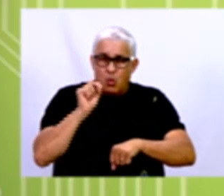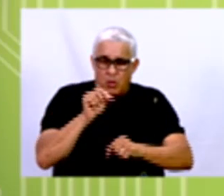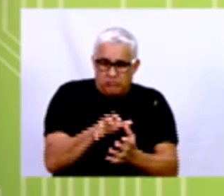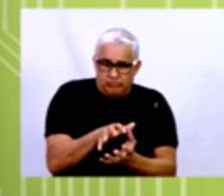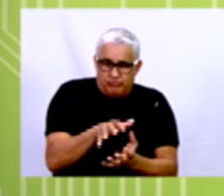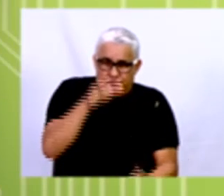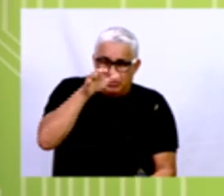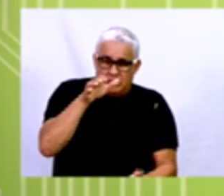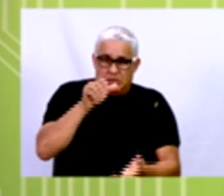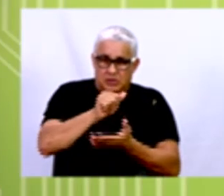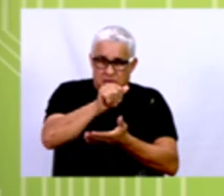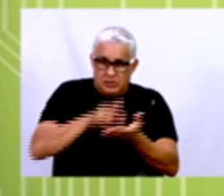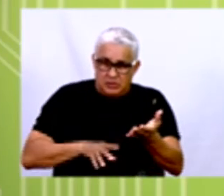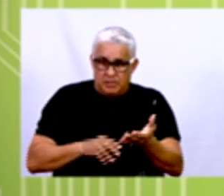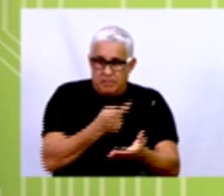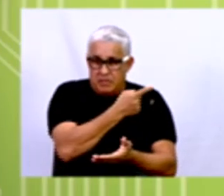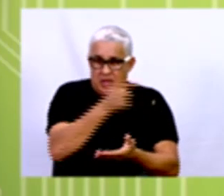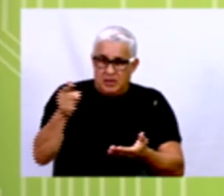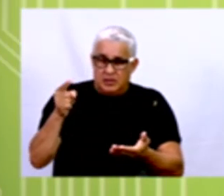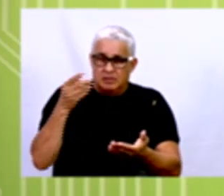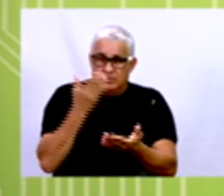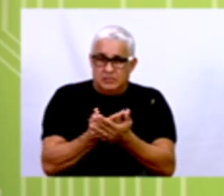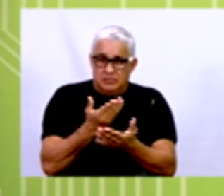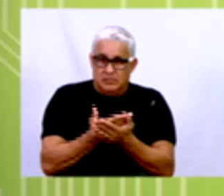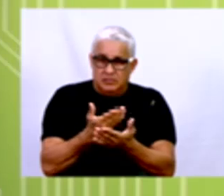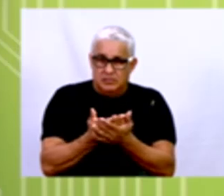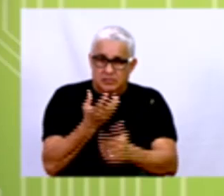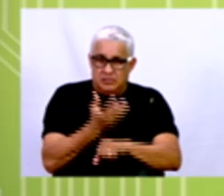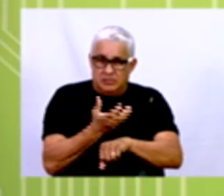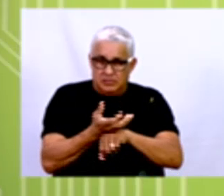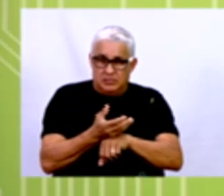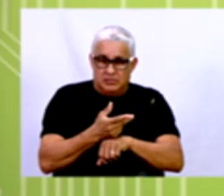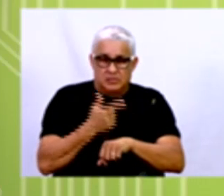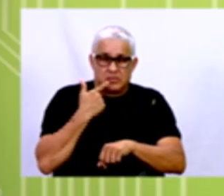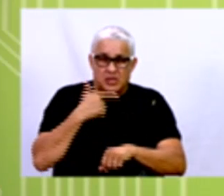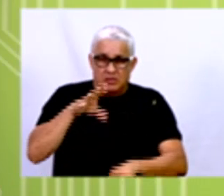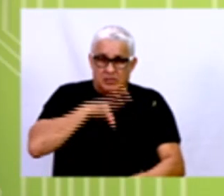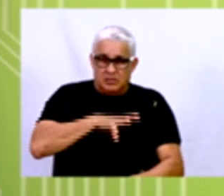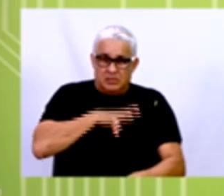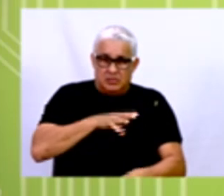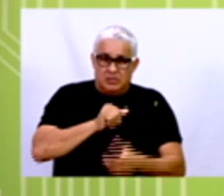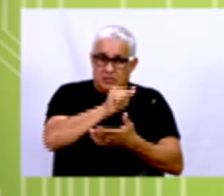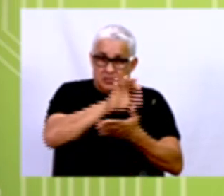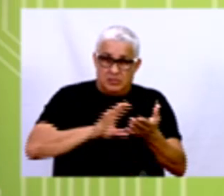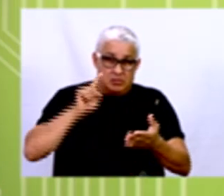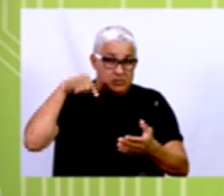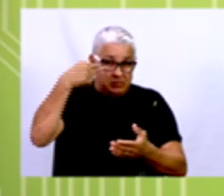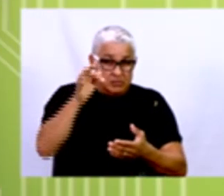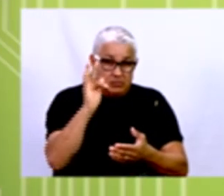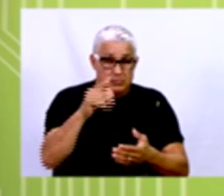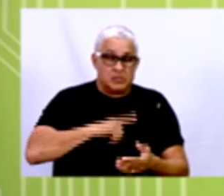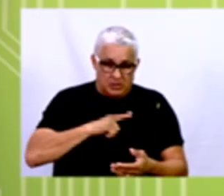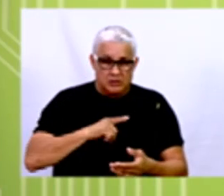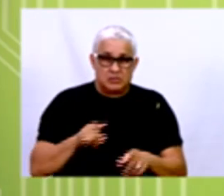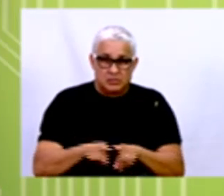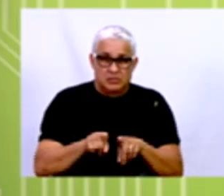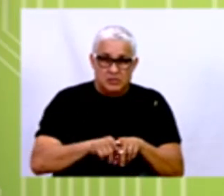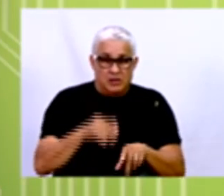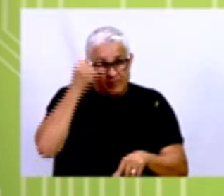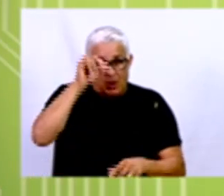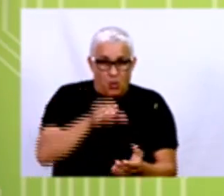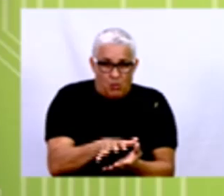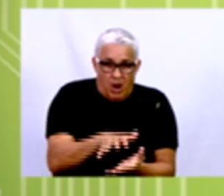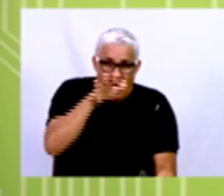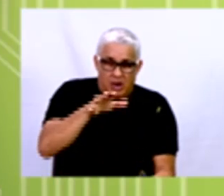na primeira semana da disciplina de língua portuguesa e várias outras atividades virão por aí. Então, não deixe acumular, faça